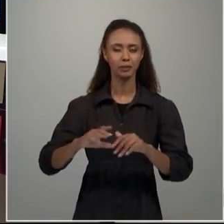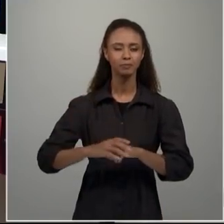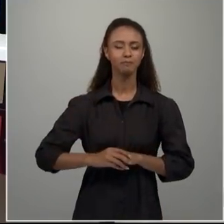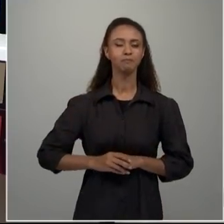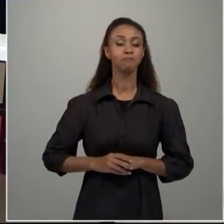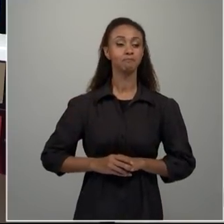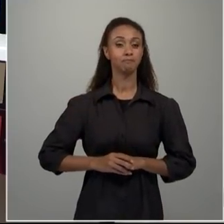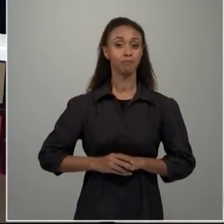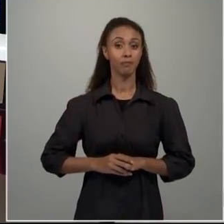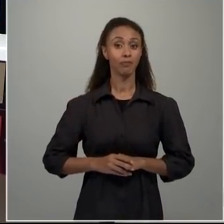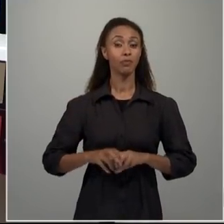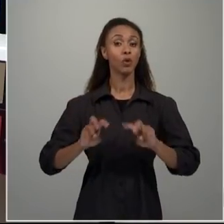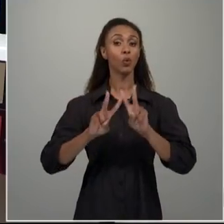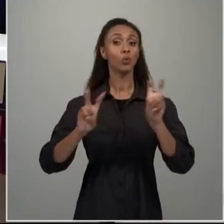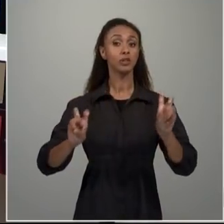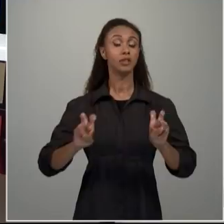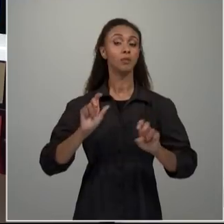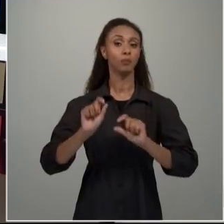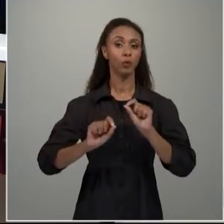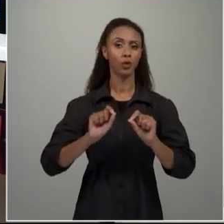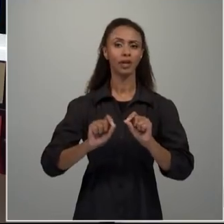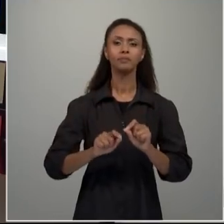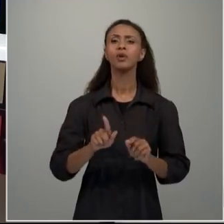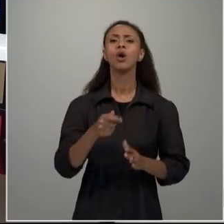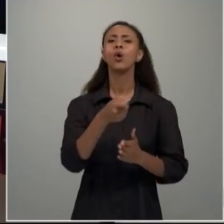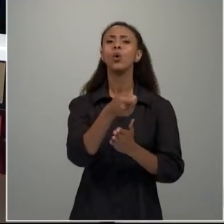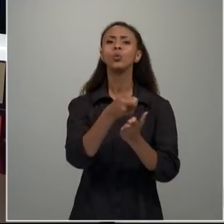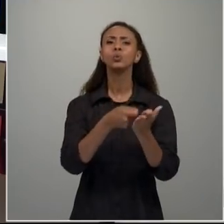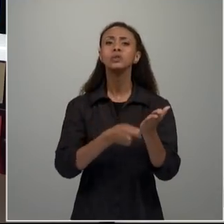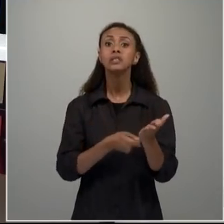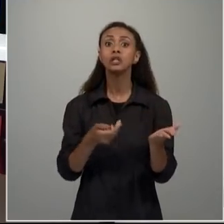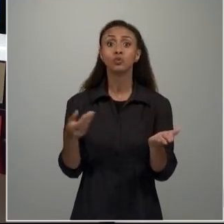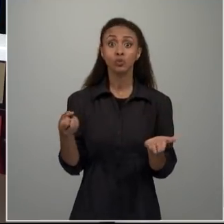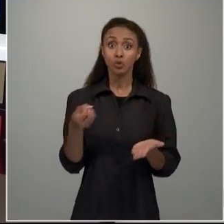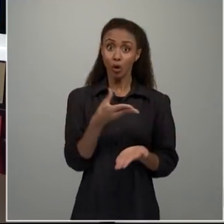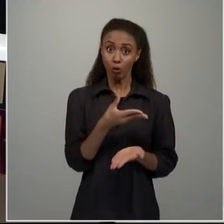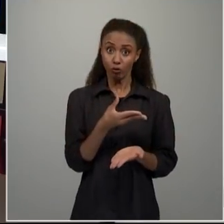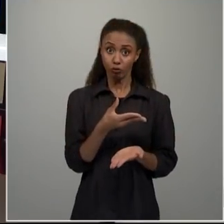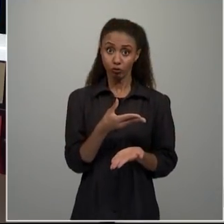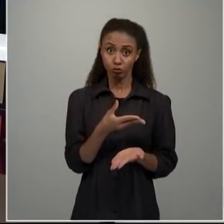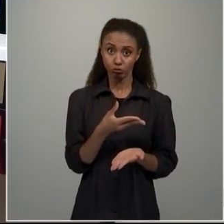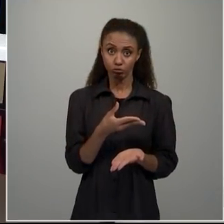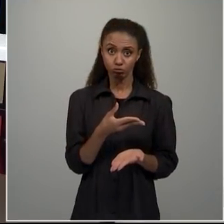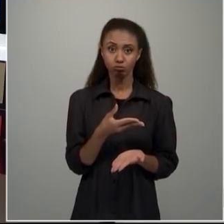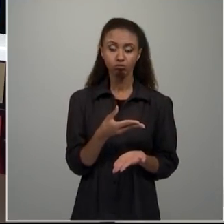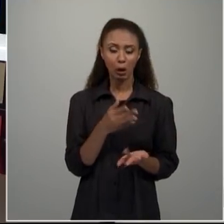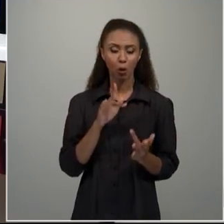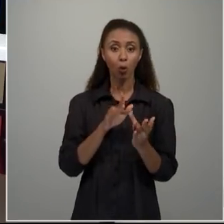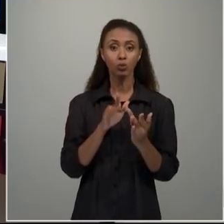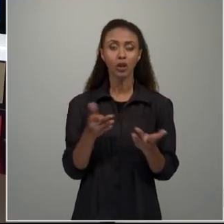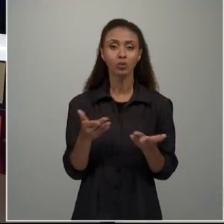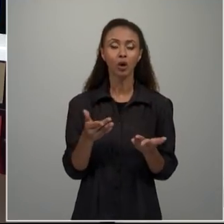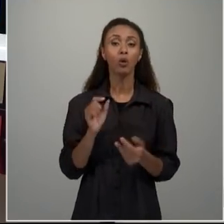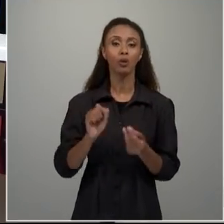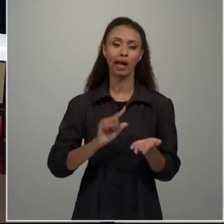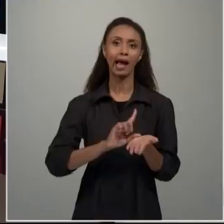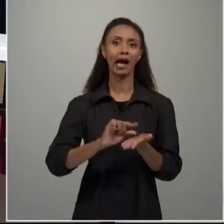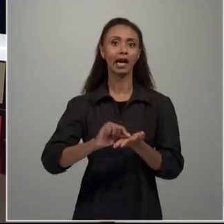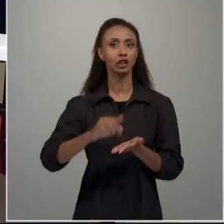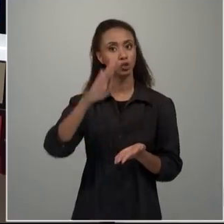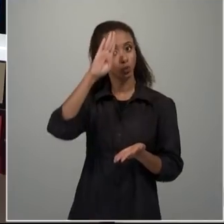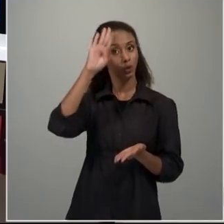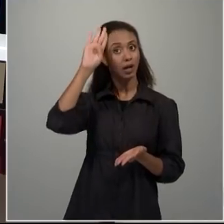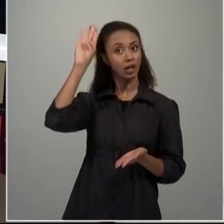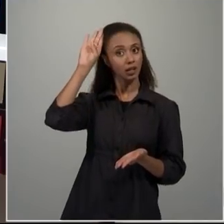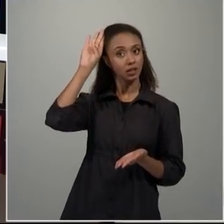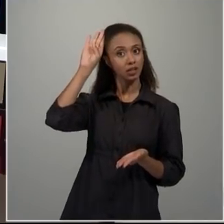qual é o outro tipo de texto que você tem que você está começando a transitar com ele agora são os artigos acadêmicos o que eu preciso pensar